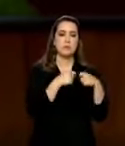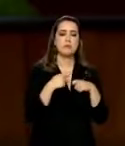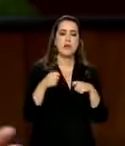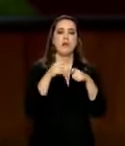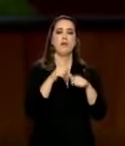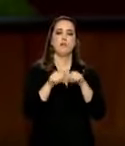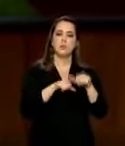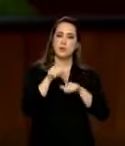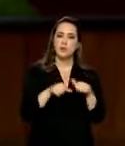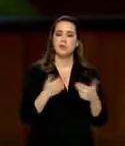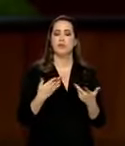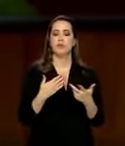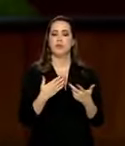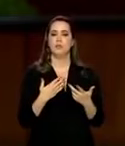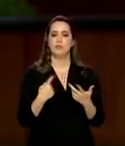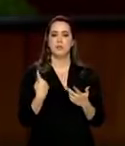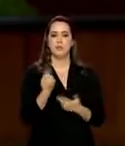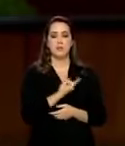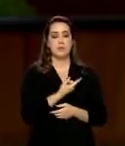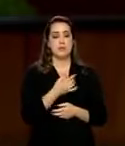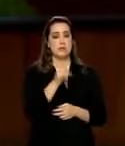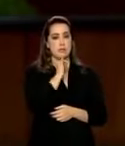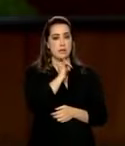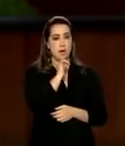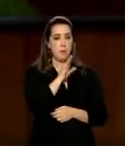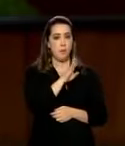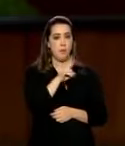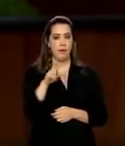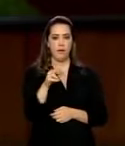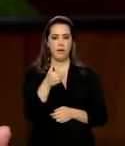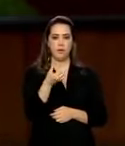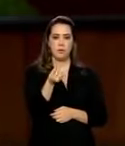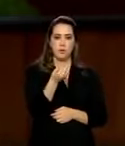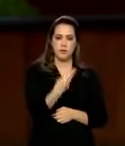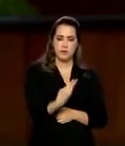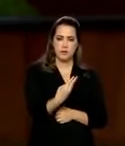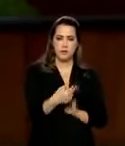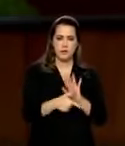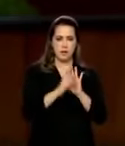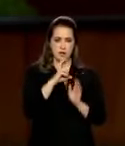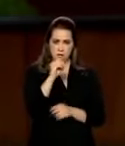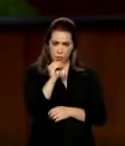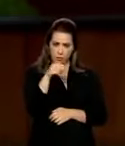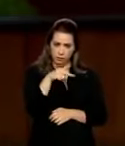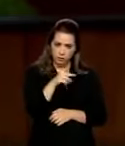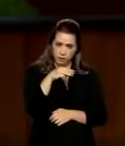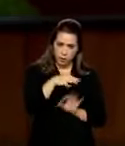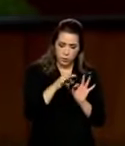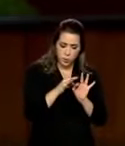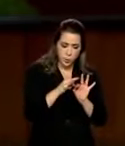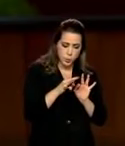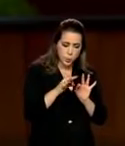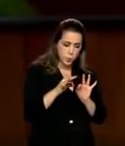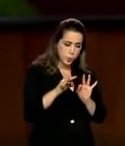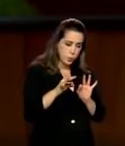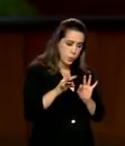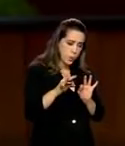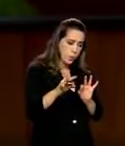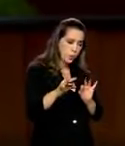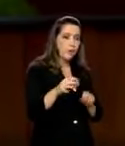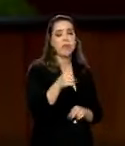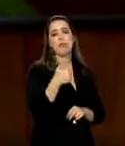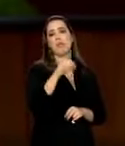fossem modernizados. Quando você pega pela BR-163, né, que eram 50 quilômetros apenas, mas que levava em média 10 dias de chuva para um